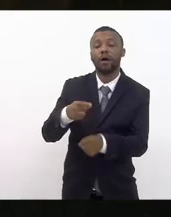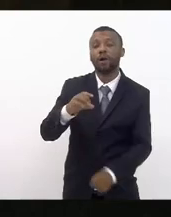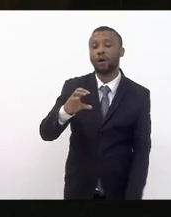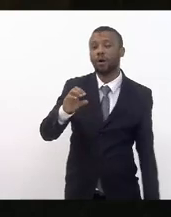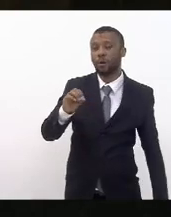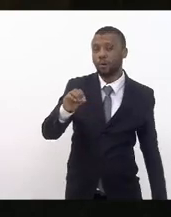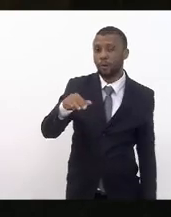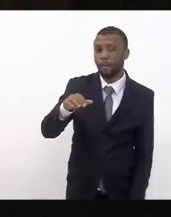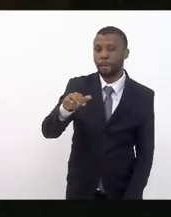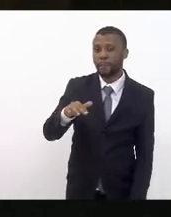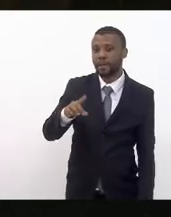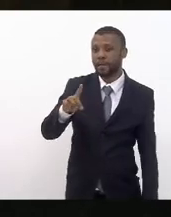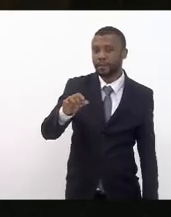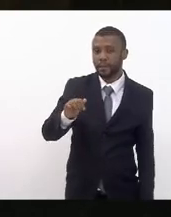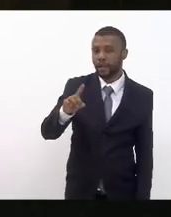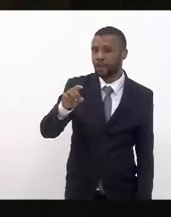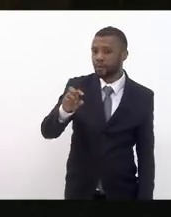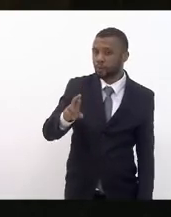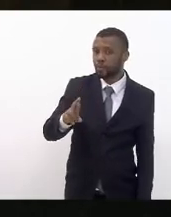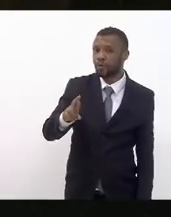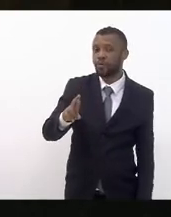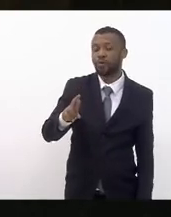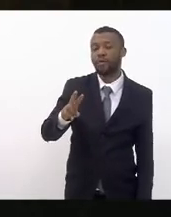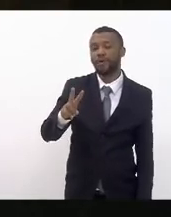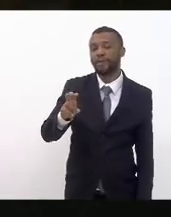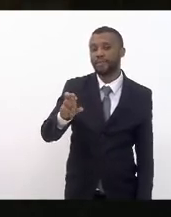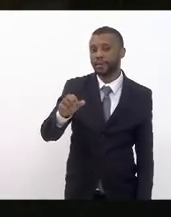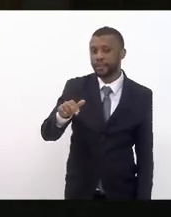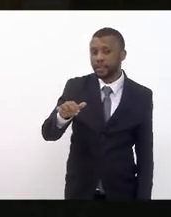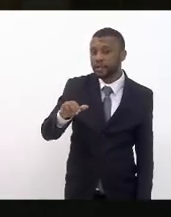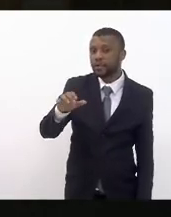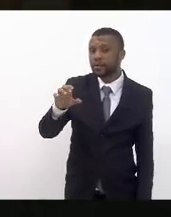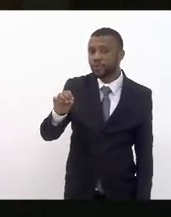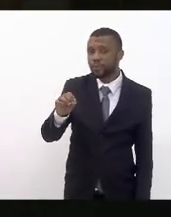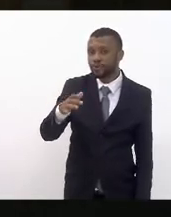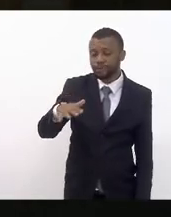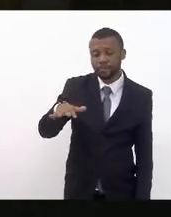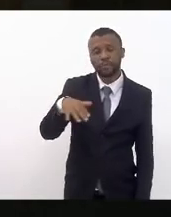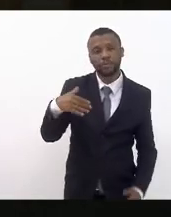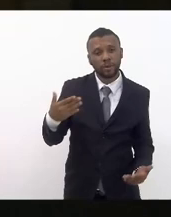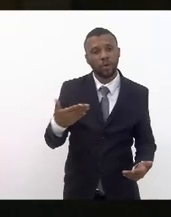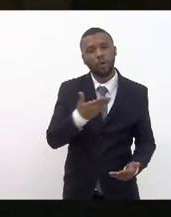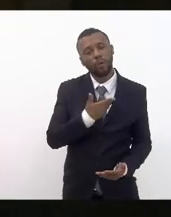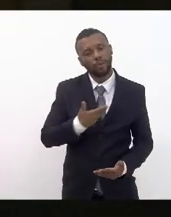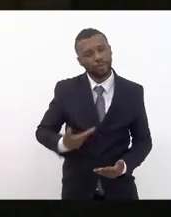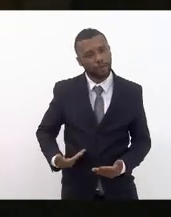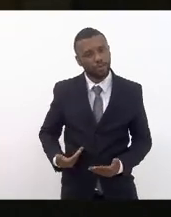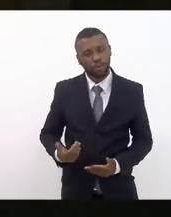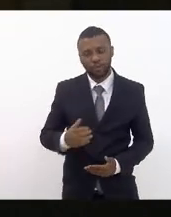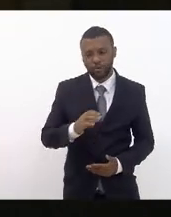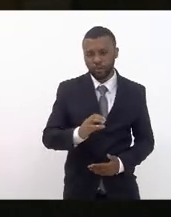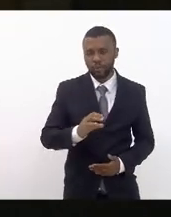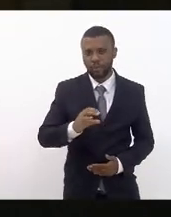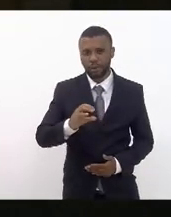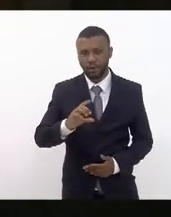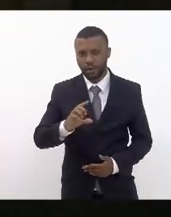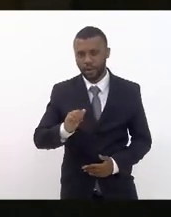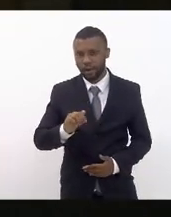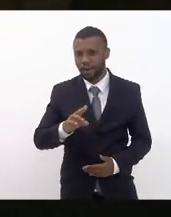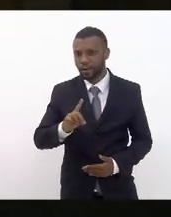região noroeste também. Não é? E o governador Cláudio Castro, ele